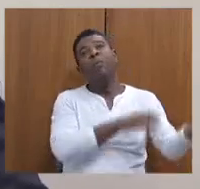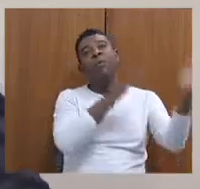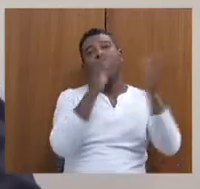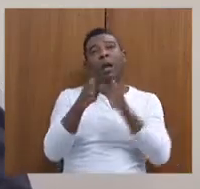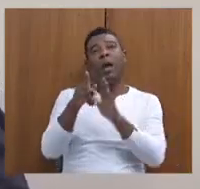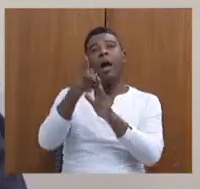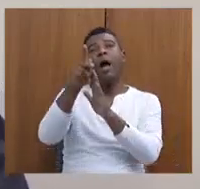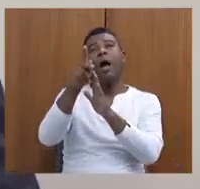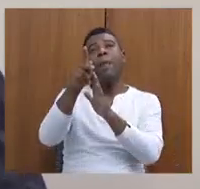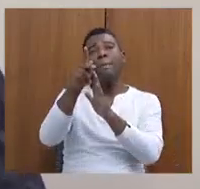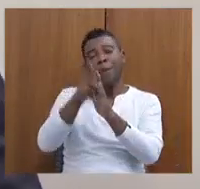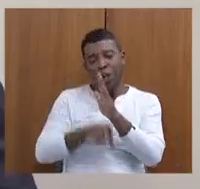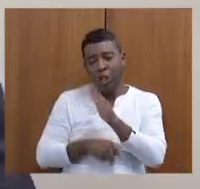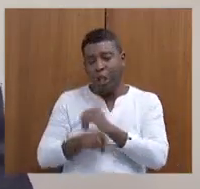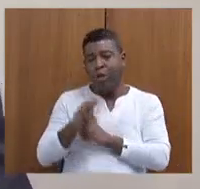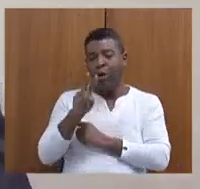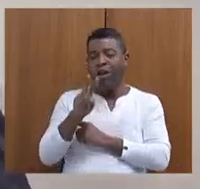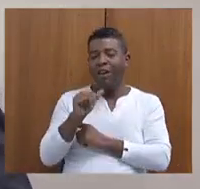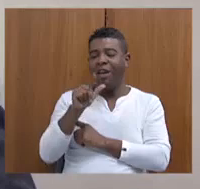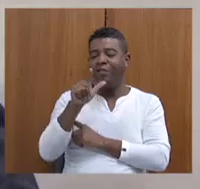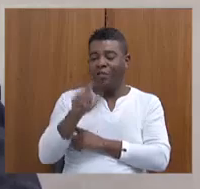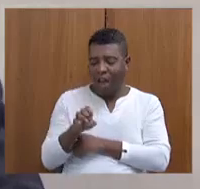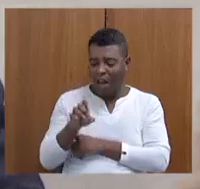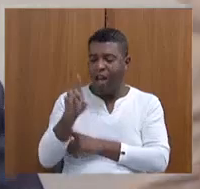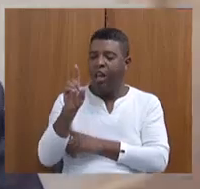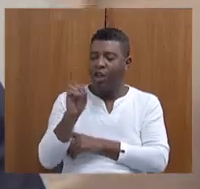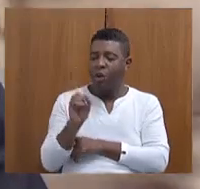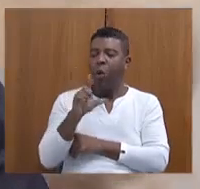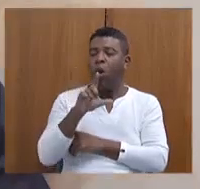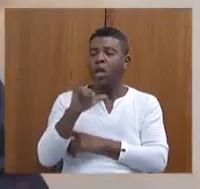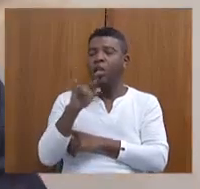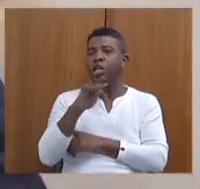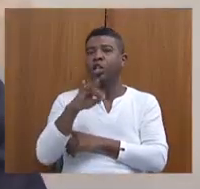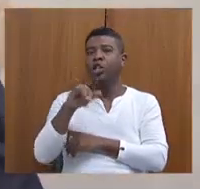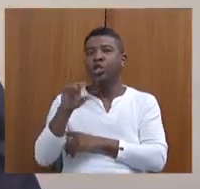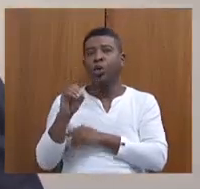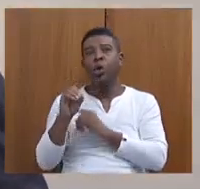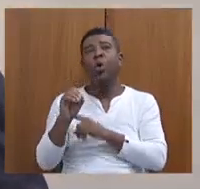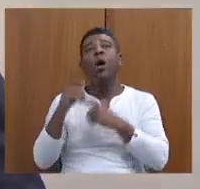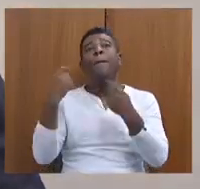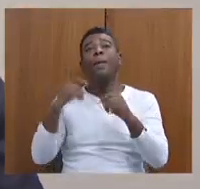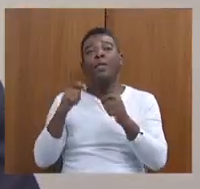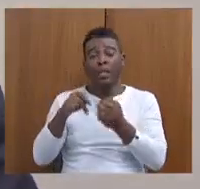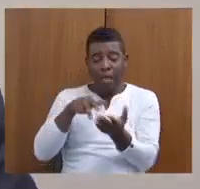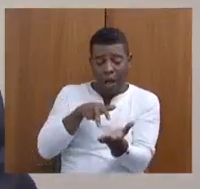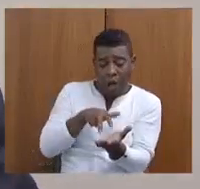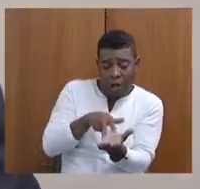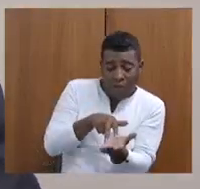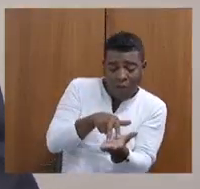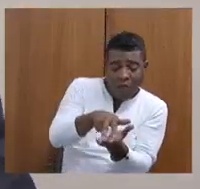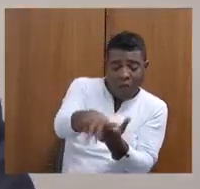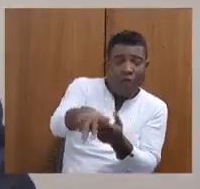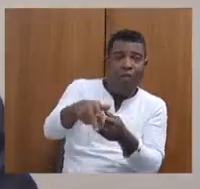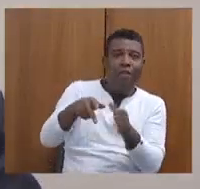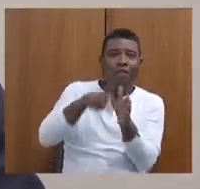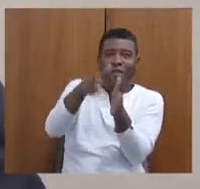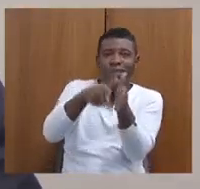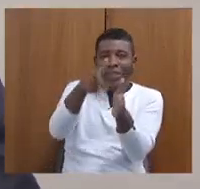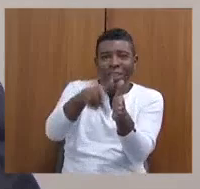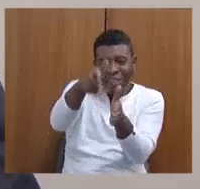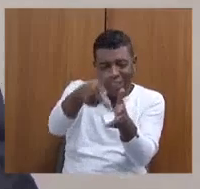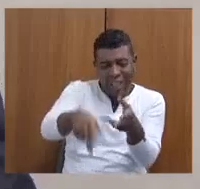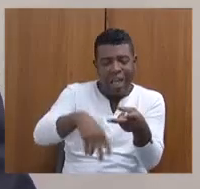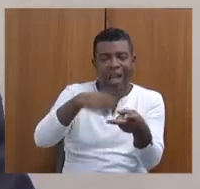lítio ele envolve sim infraestrutura rodoviária infraestrutura Ferroviária investimentos em saúde